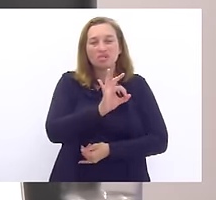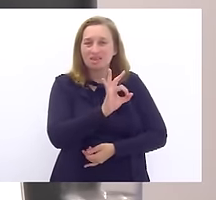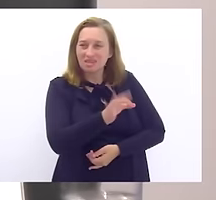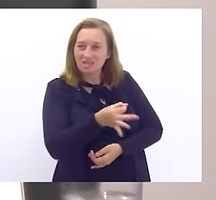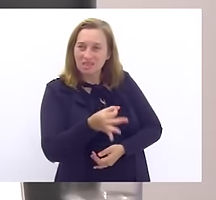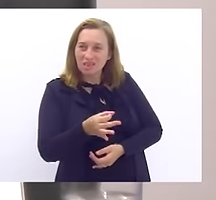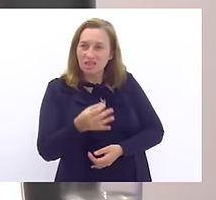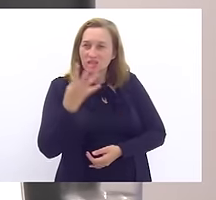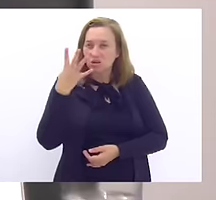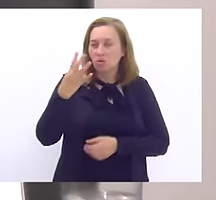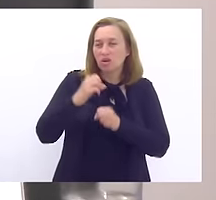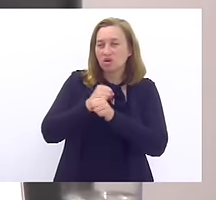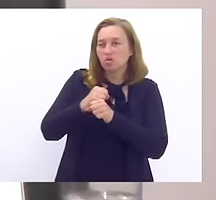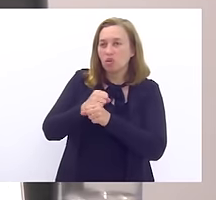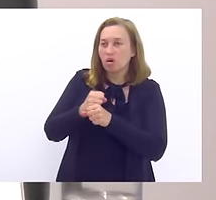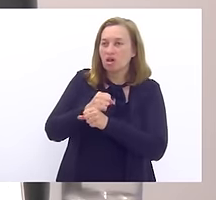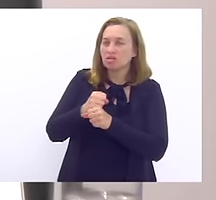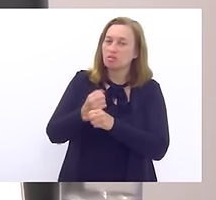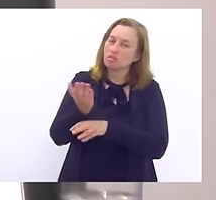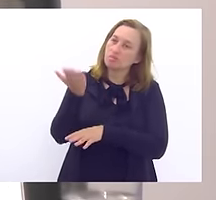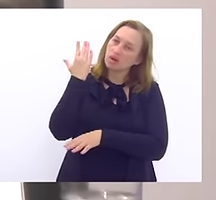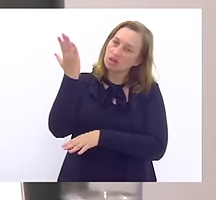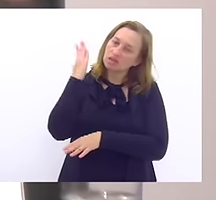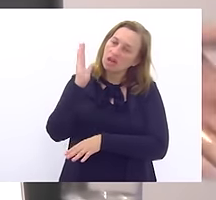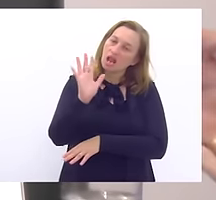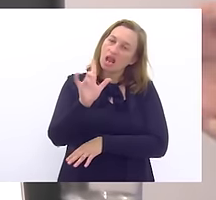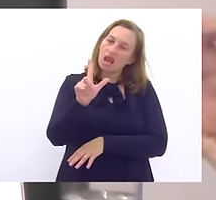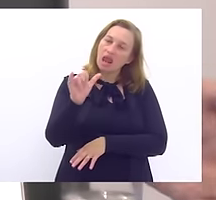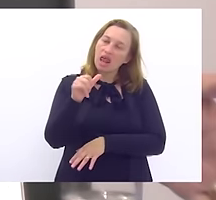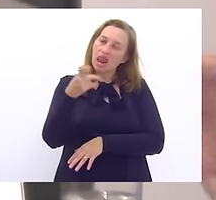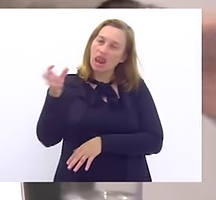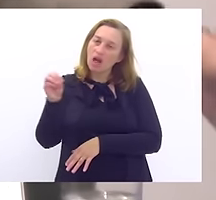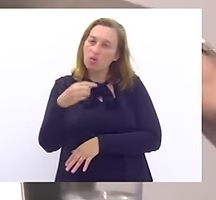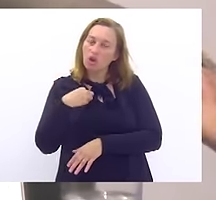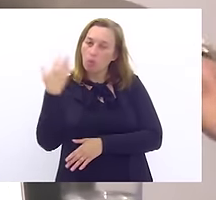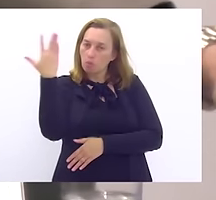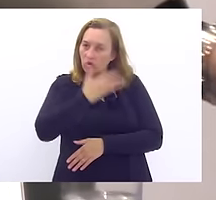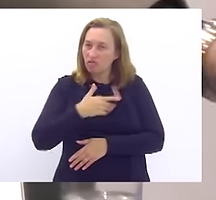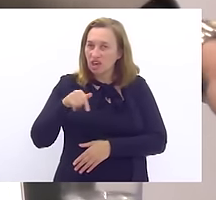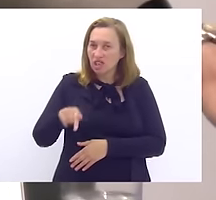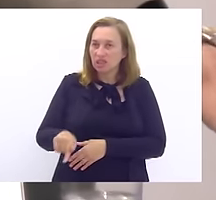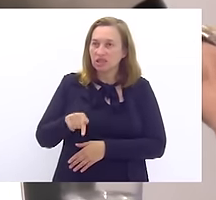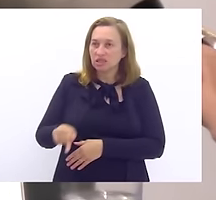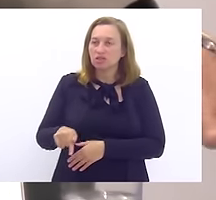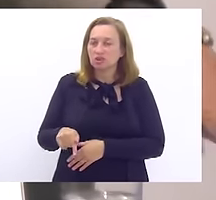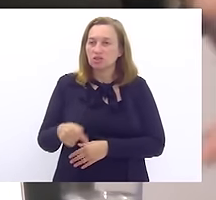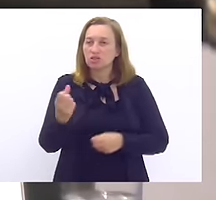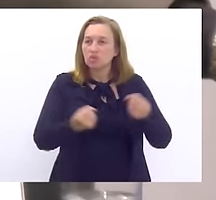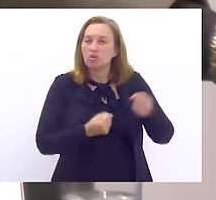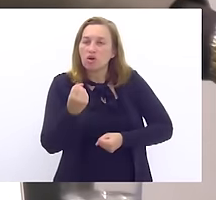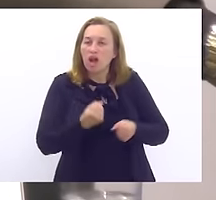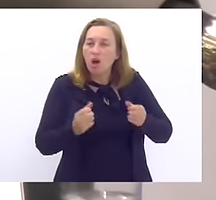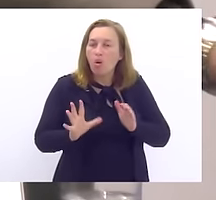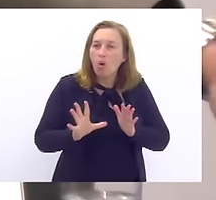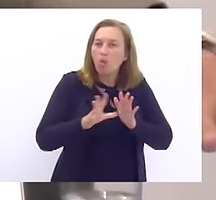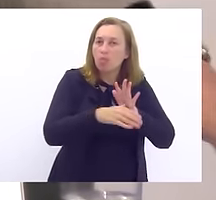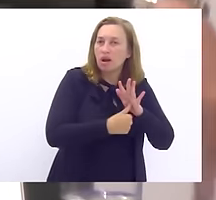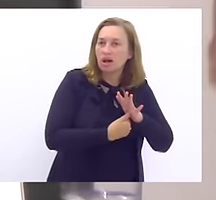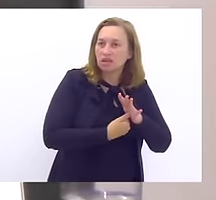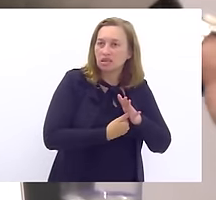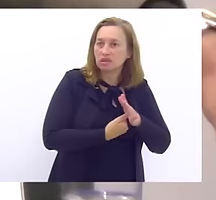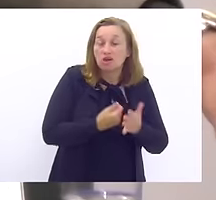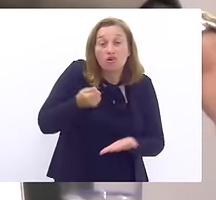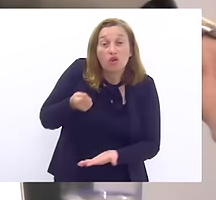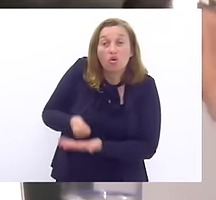de quatro anos para trás os leilões como eu acabei de provar aqui que um carro foi roubado e